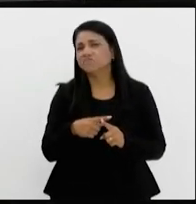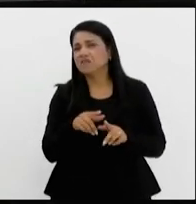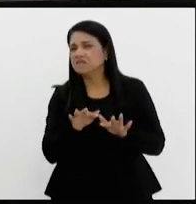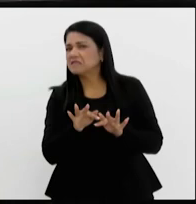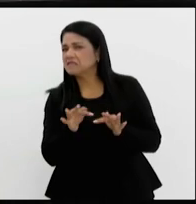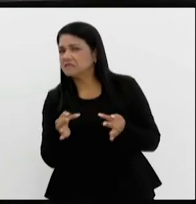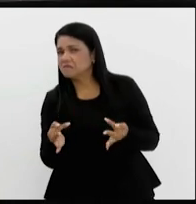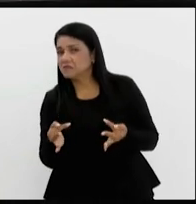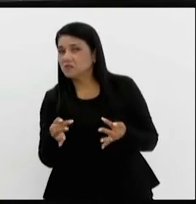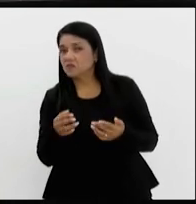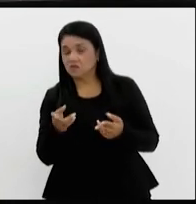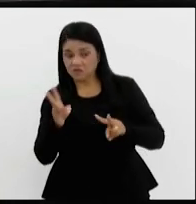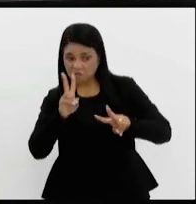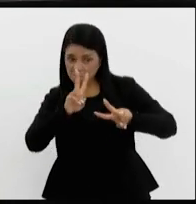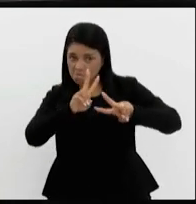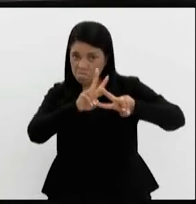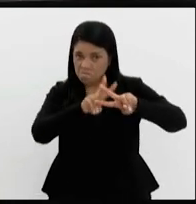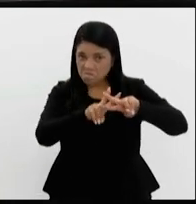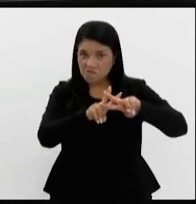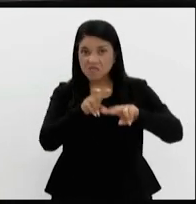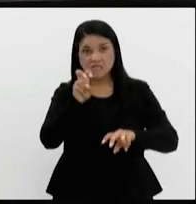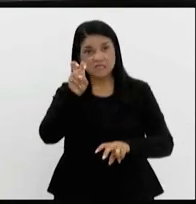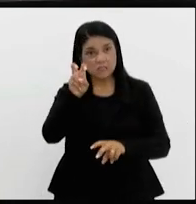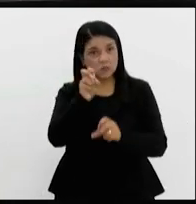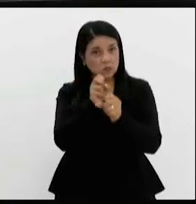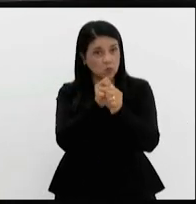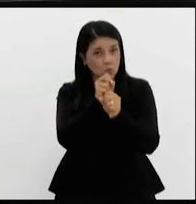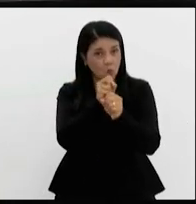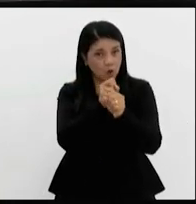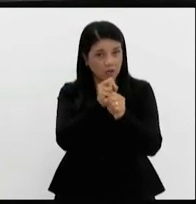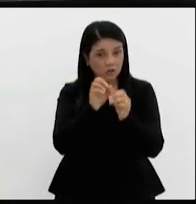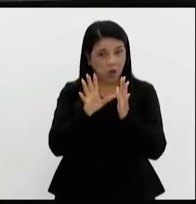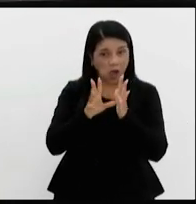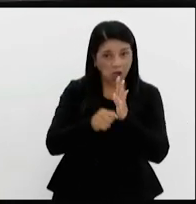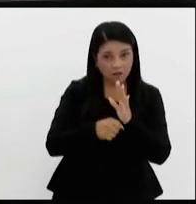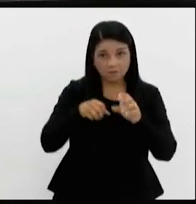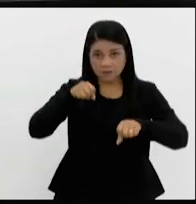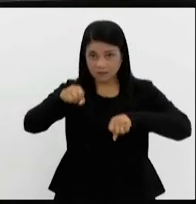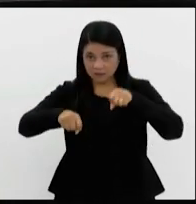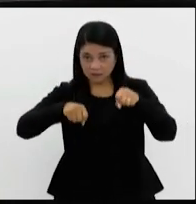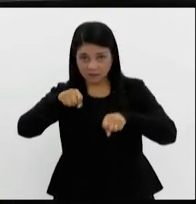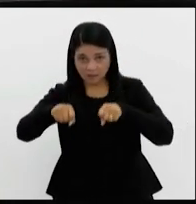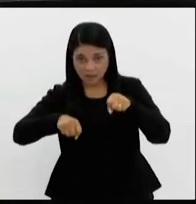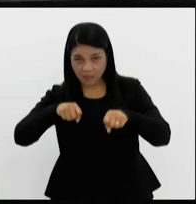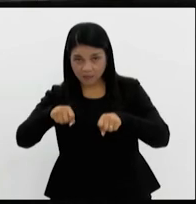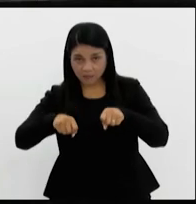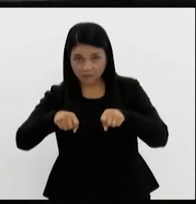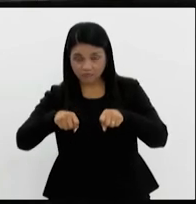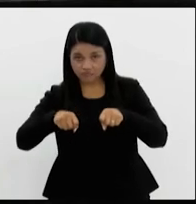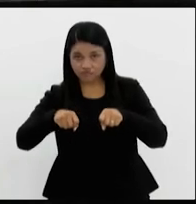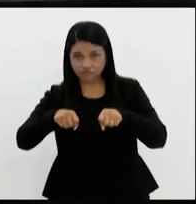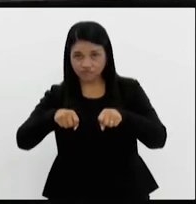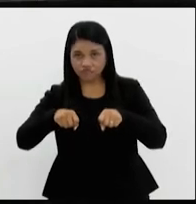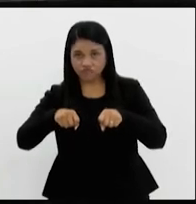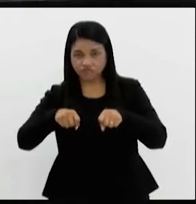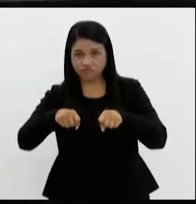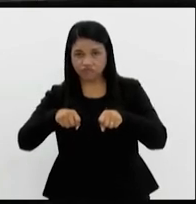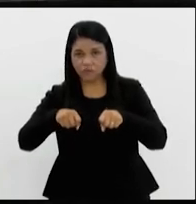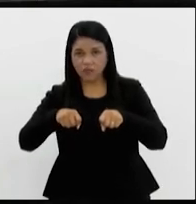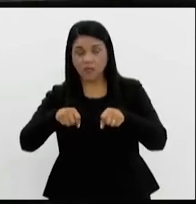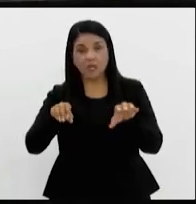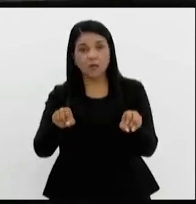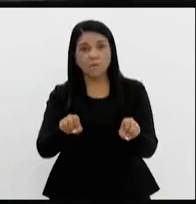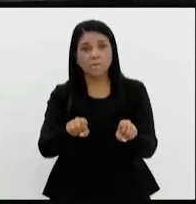condenardes a 5 anos de prisão um ladrão de bicicletas, não estareis molestando a